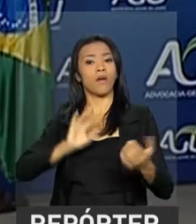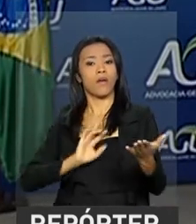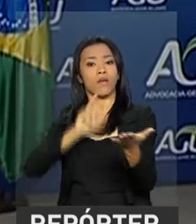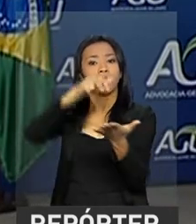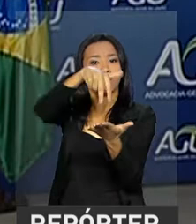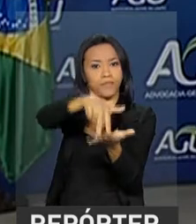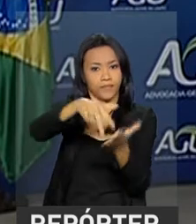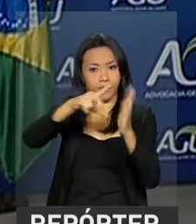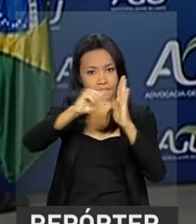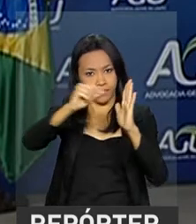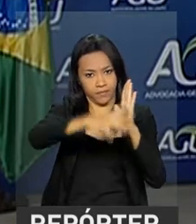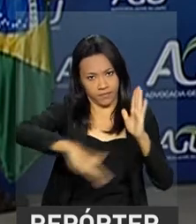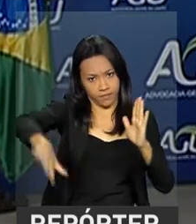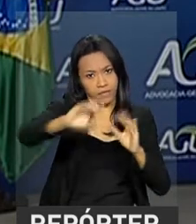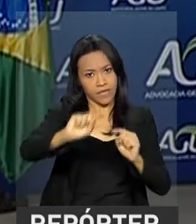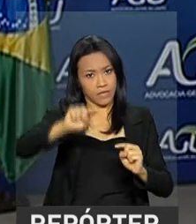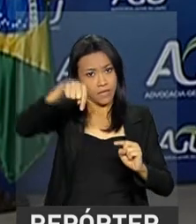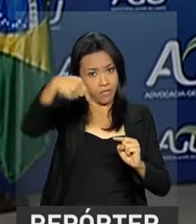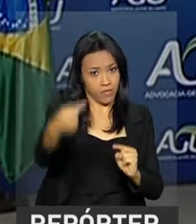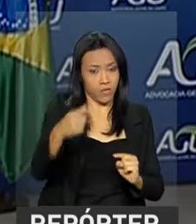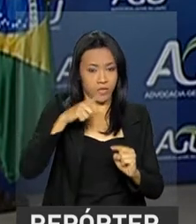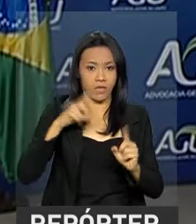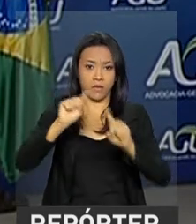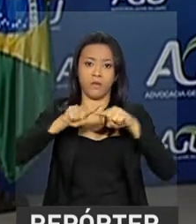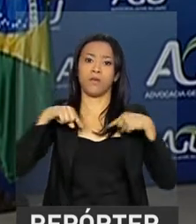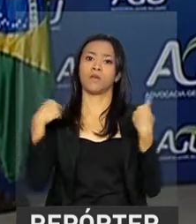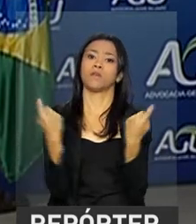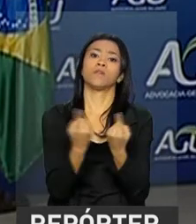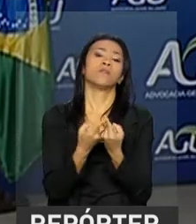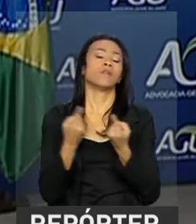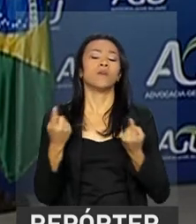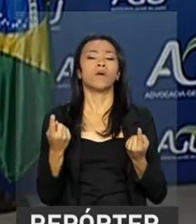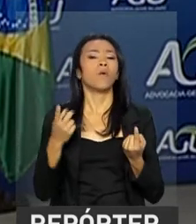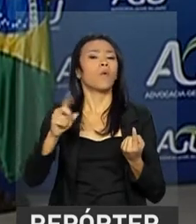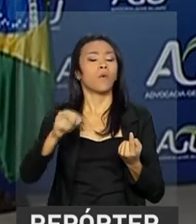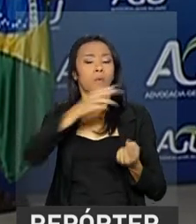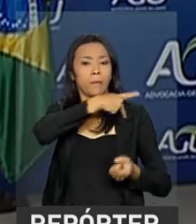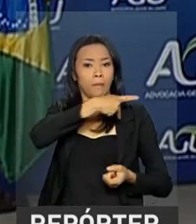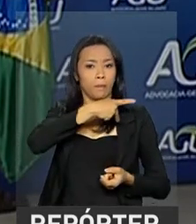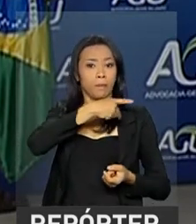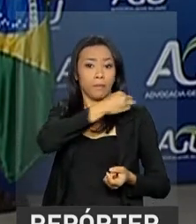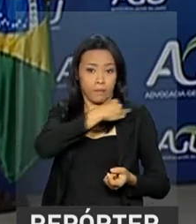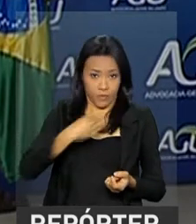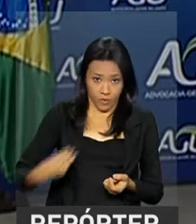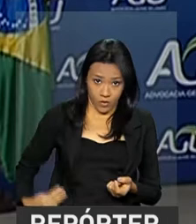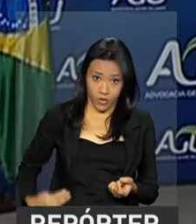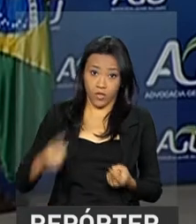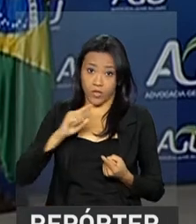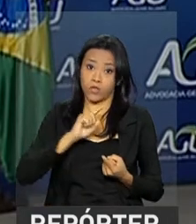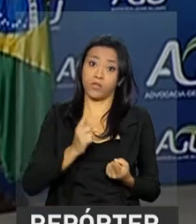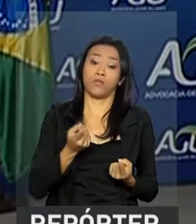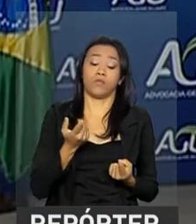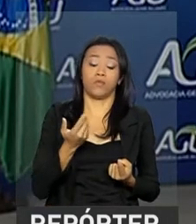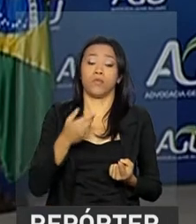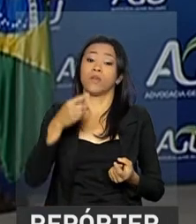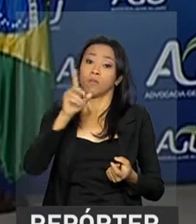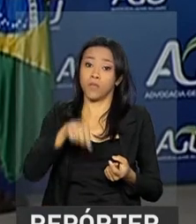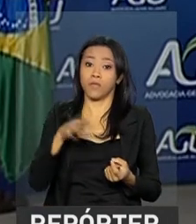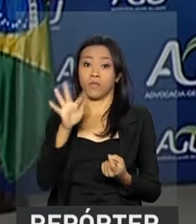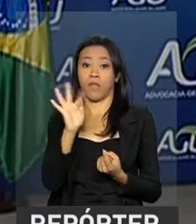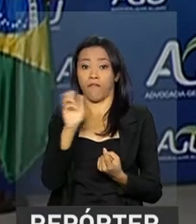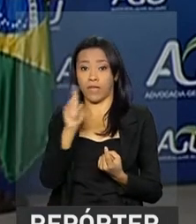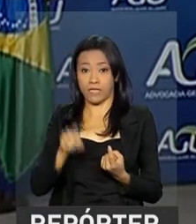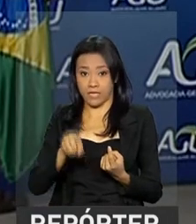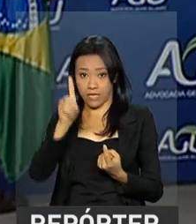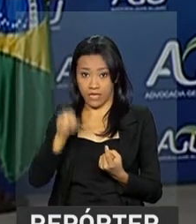em seguida, também pela manhã, ele participa de uma reunião com ministros de governo, entre eles o próprio ministro da Fazenda, o ministro